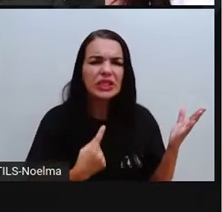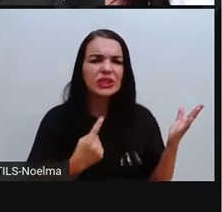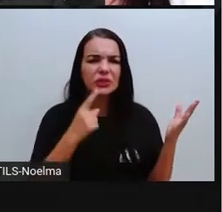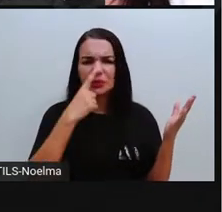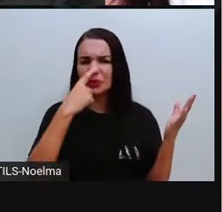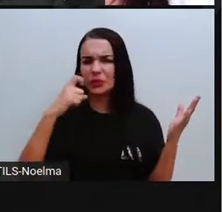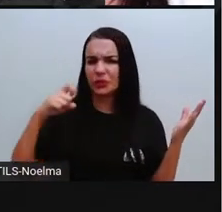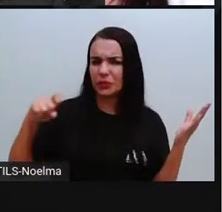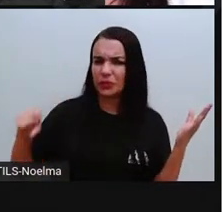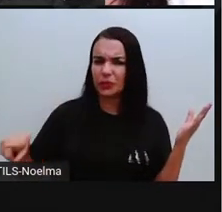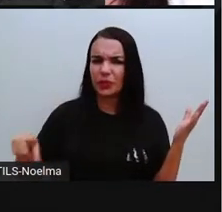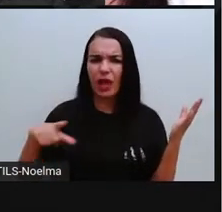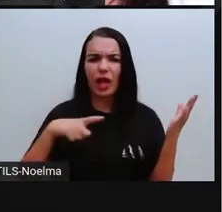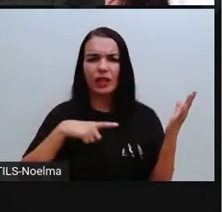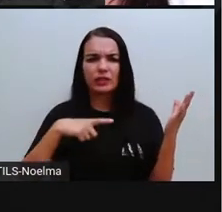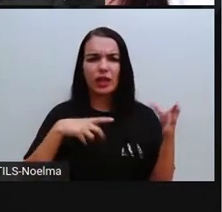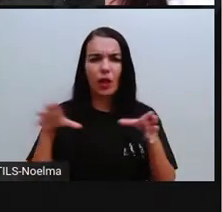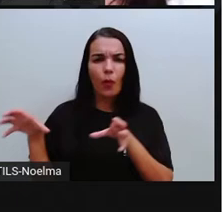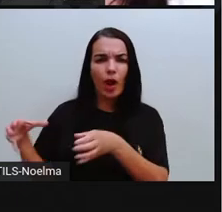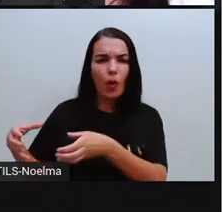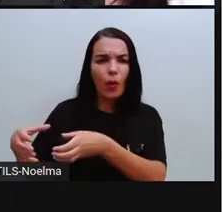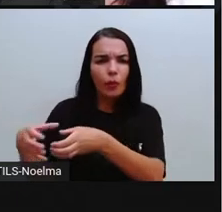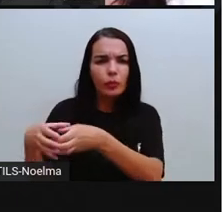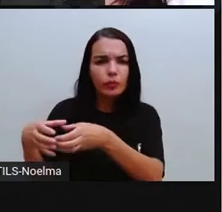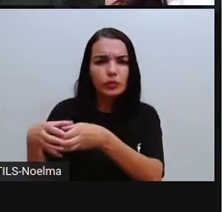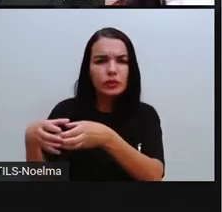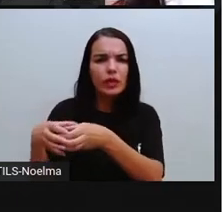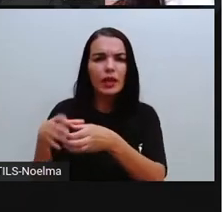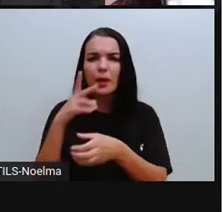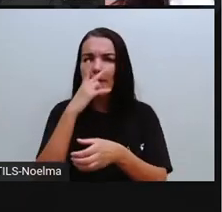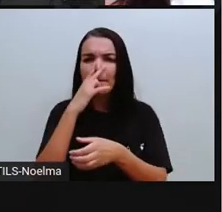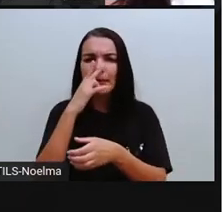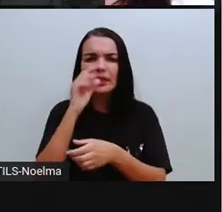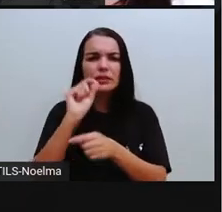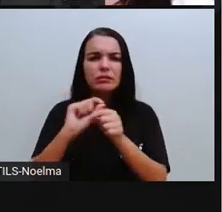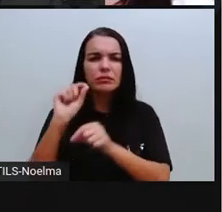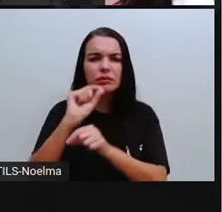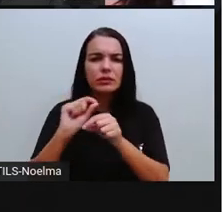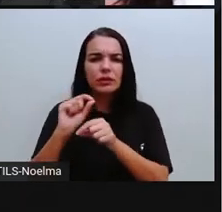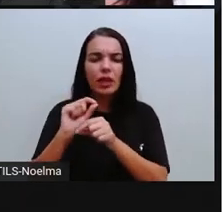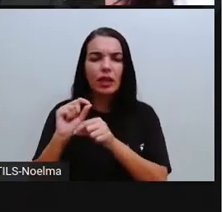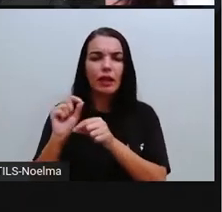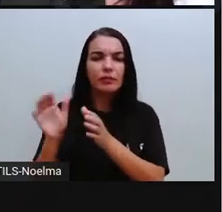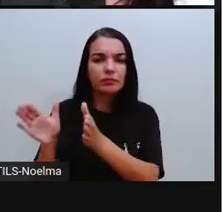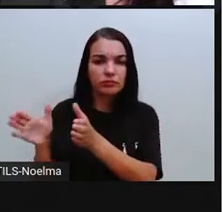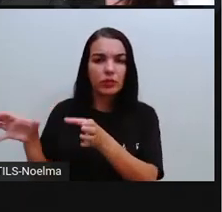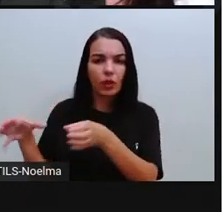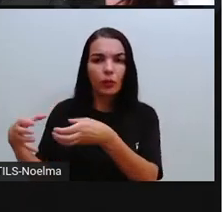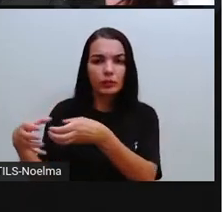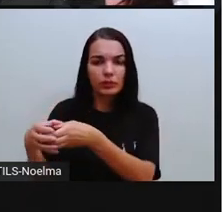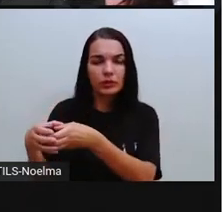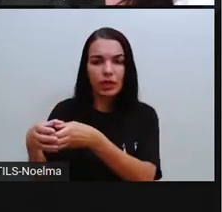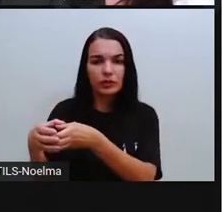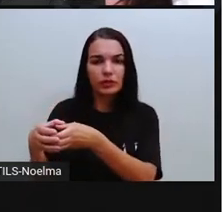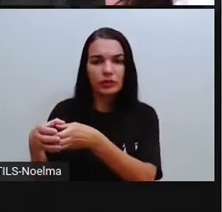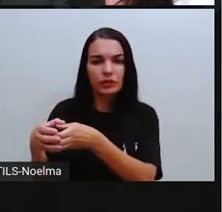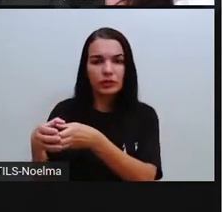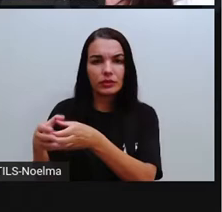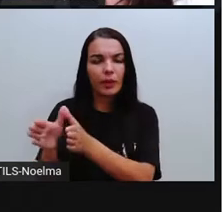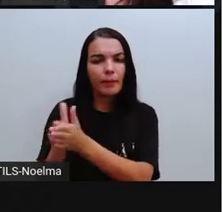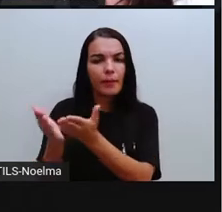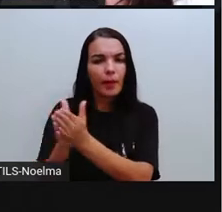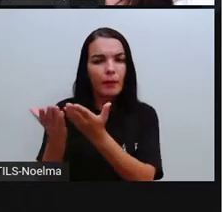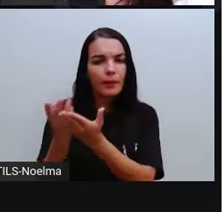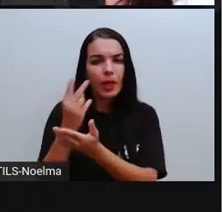né? Vemos aqui que é uma comunidade, provavelmente uma favela, olha o que aconteceu com